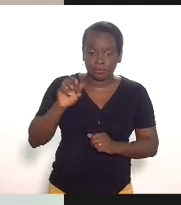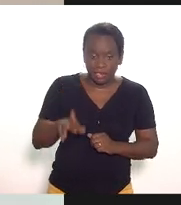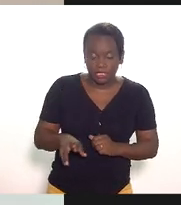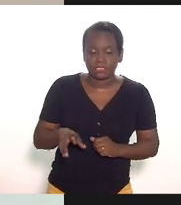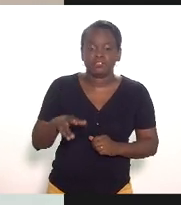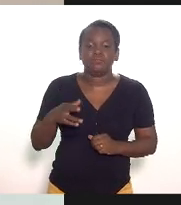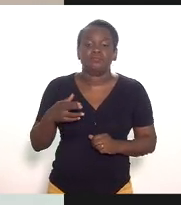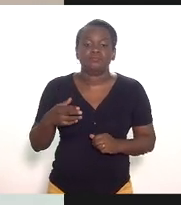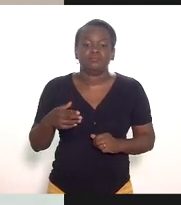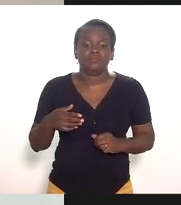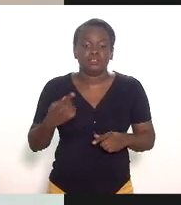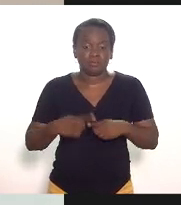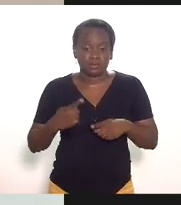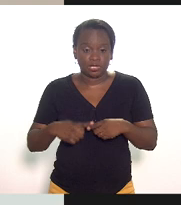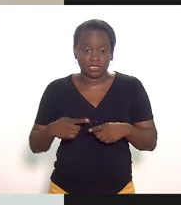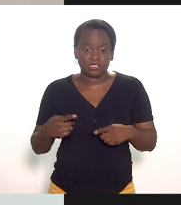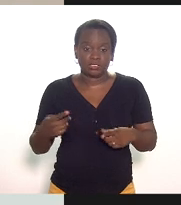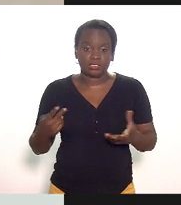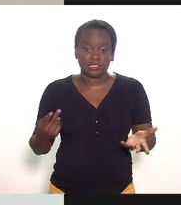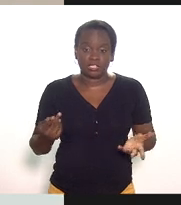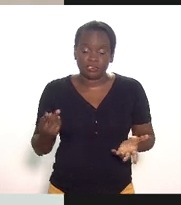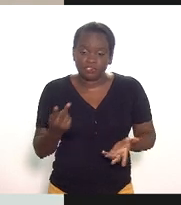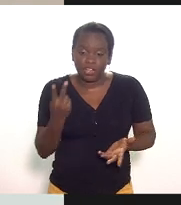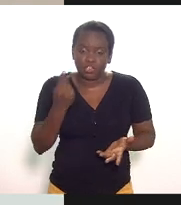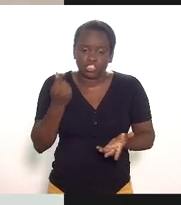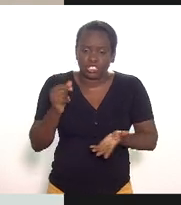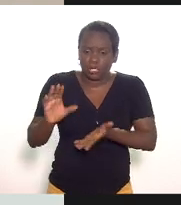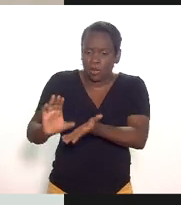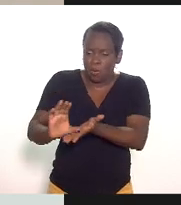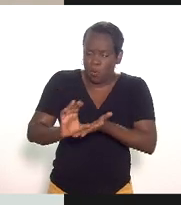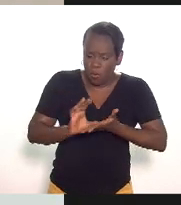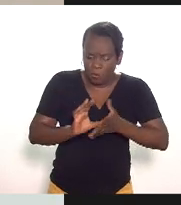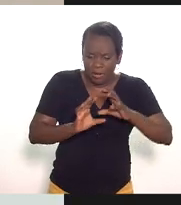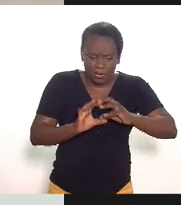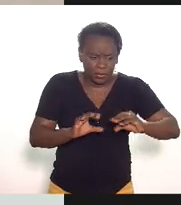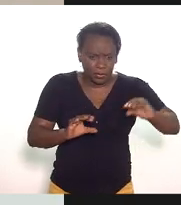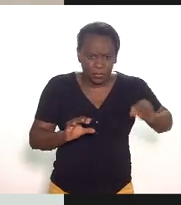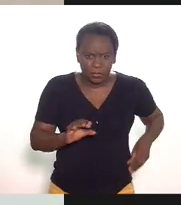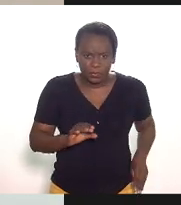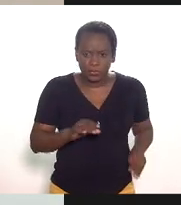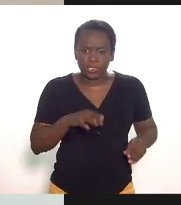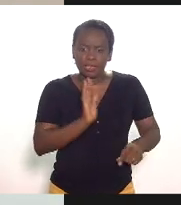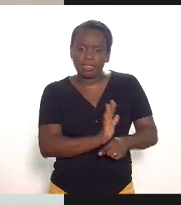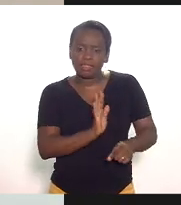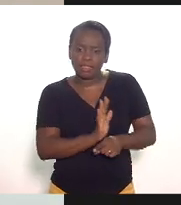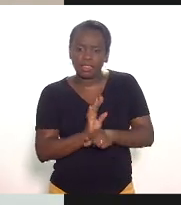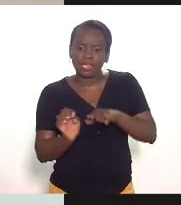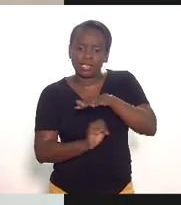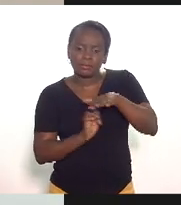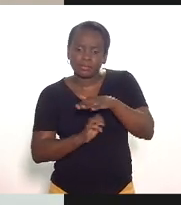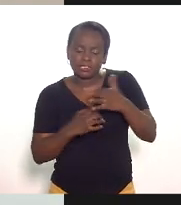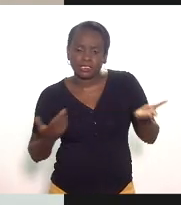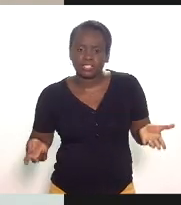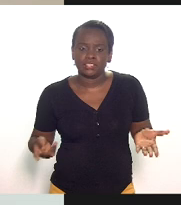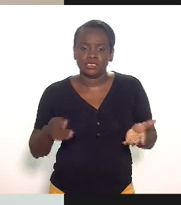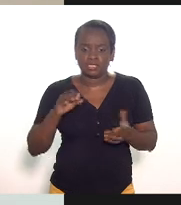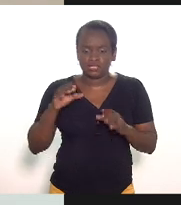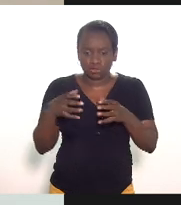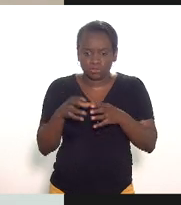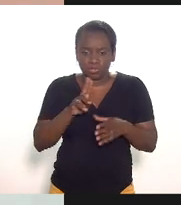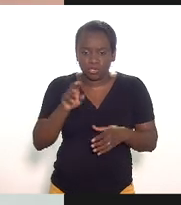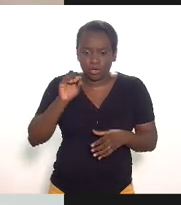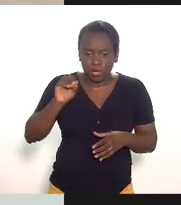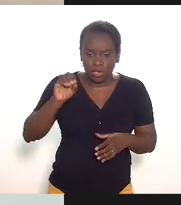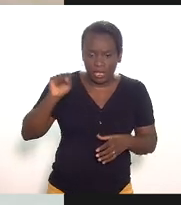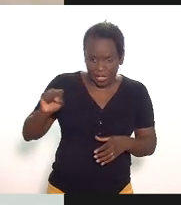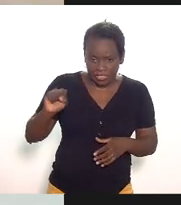desviado o valor que desviou dos cofres públicos para beneficiar as empresas, as chamadas OS, uma delas,